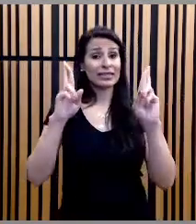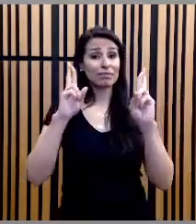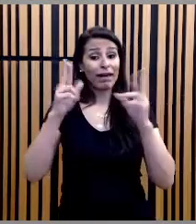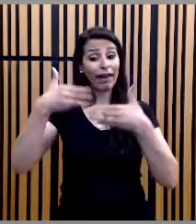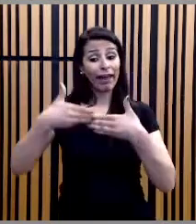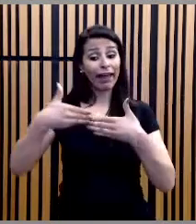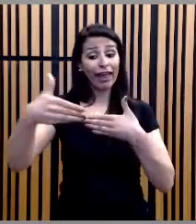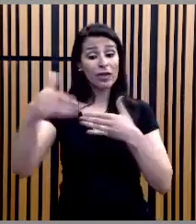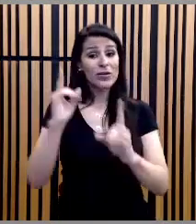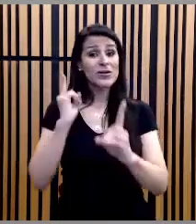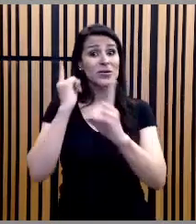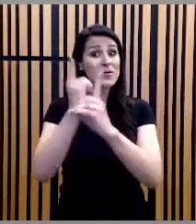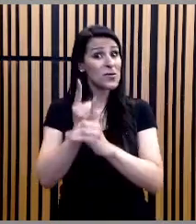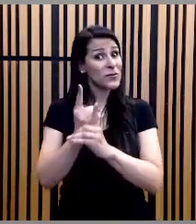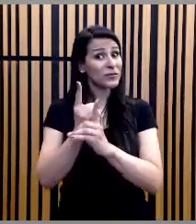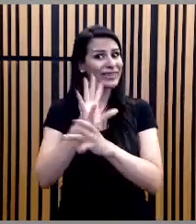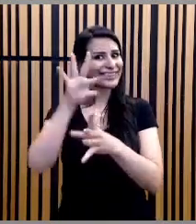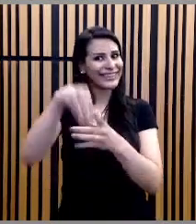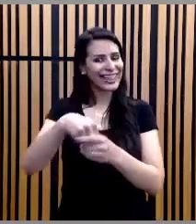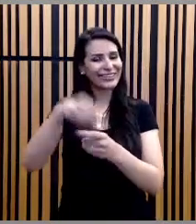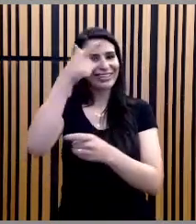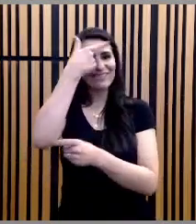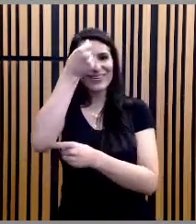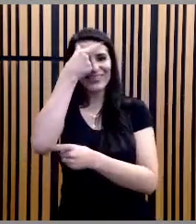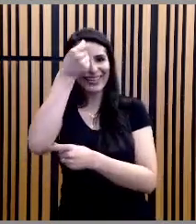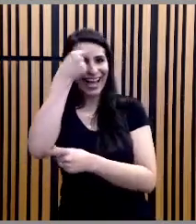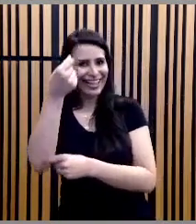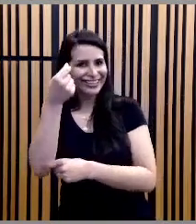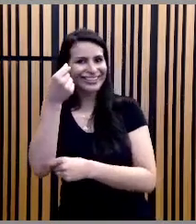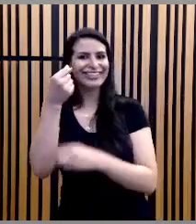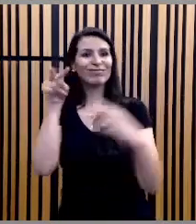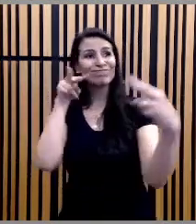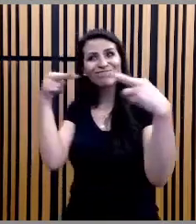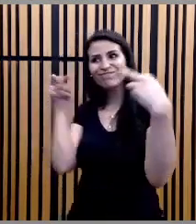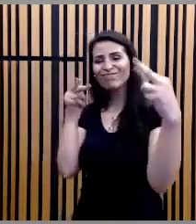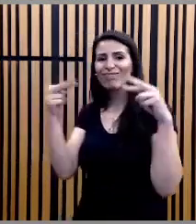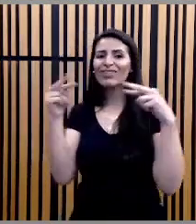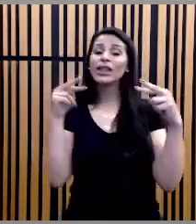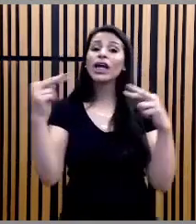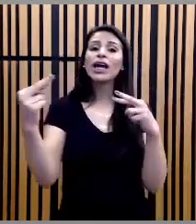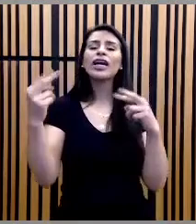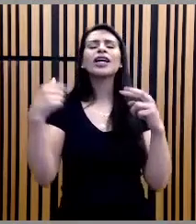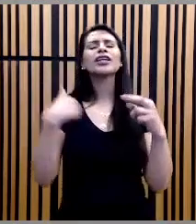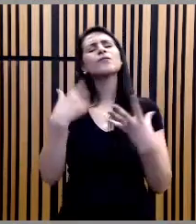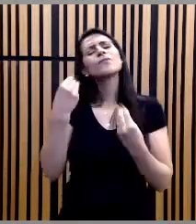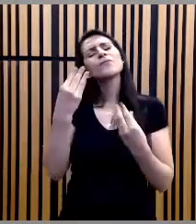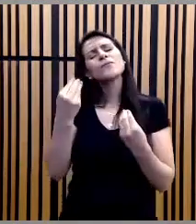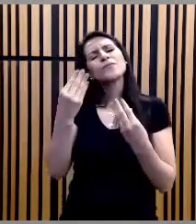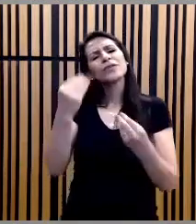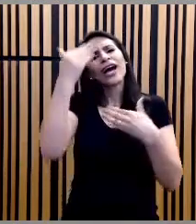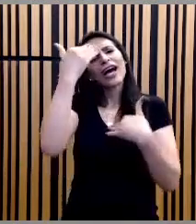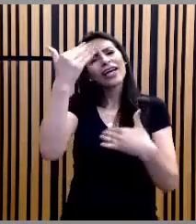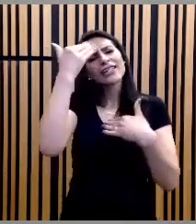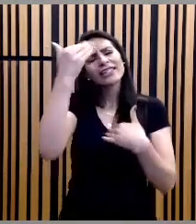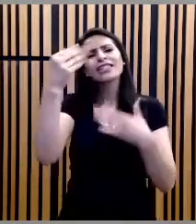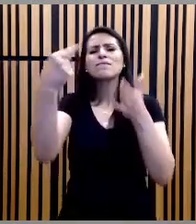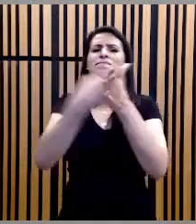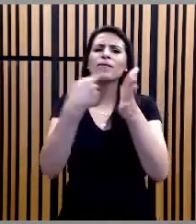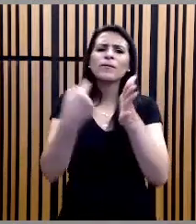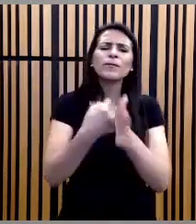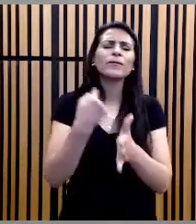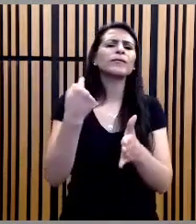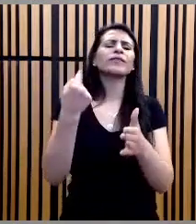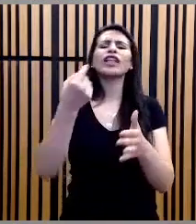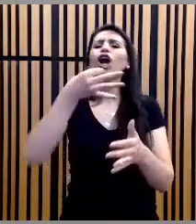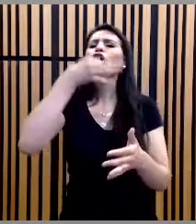se encontre pelos corredores da Uni. E fico muito, muito agradecida por todas as perguntas, enfim, por todos